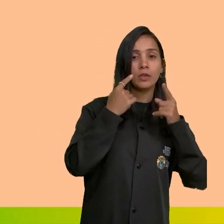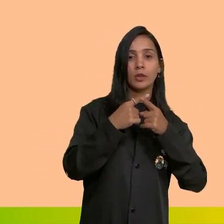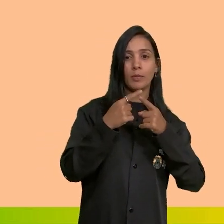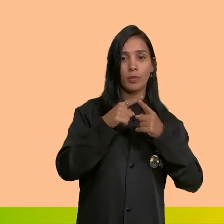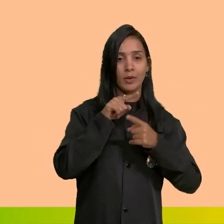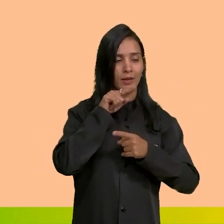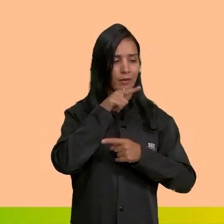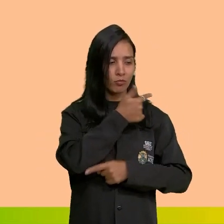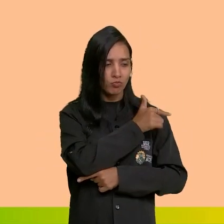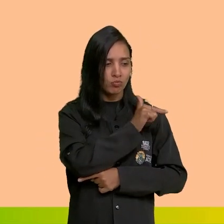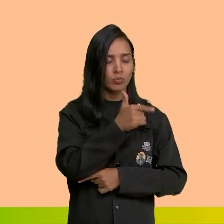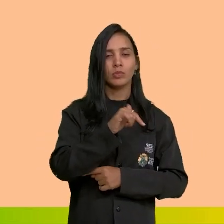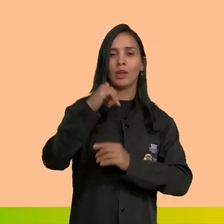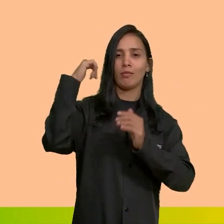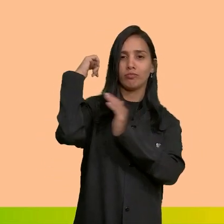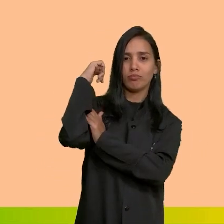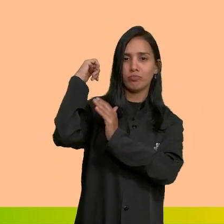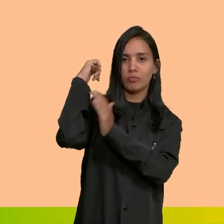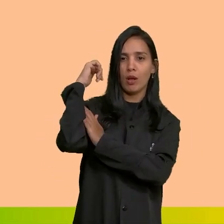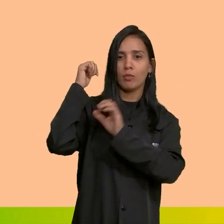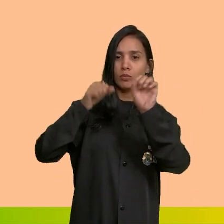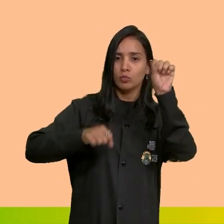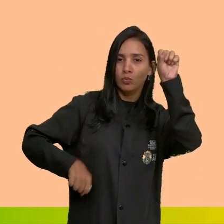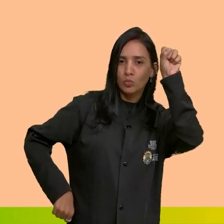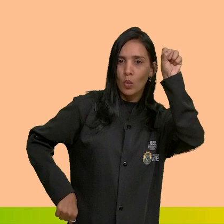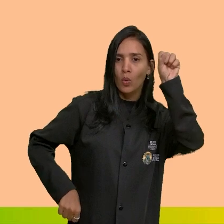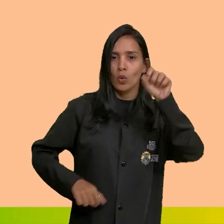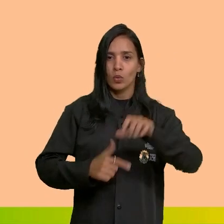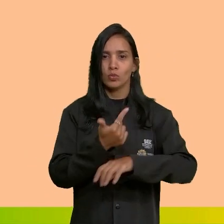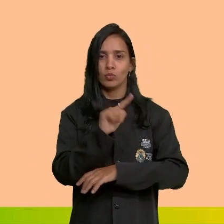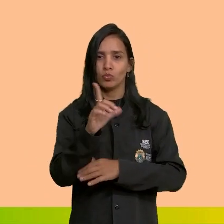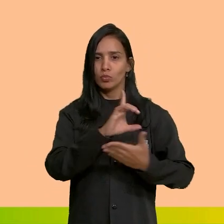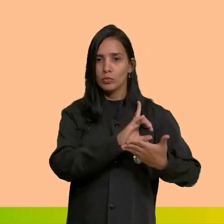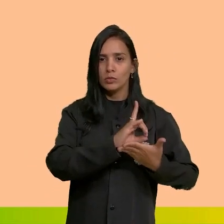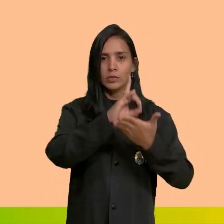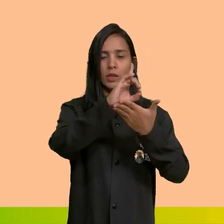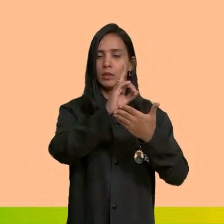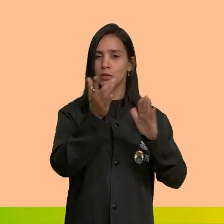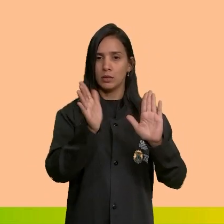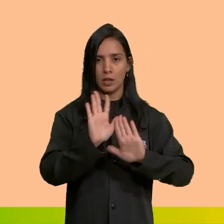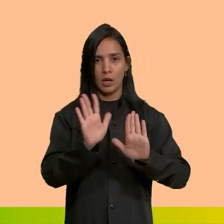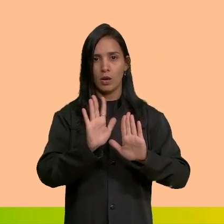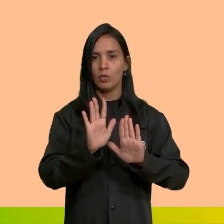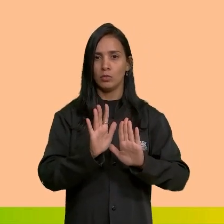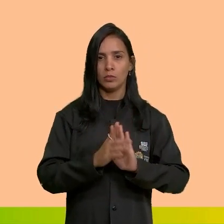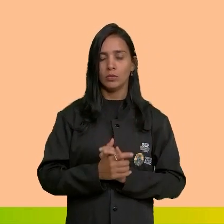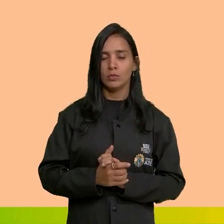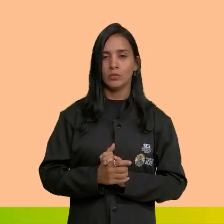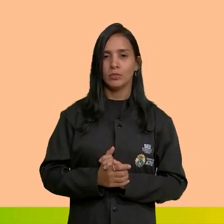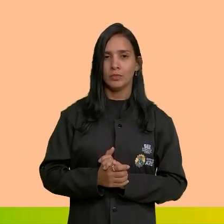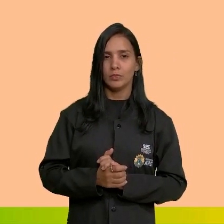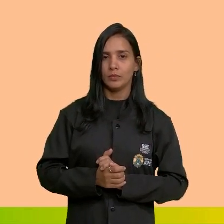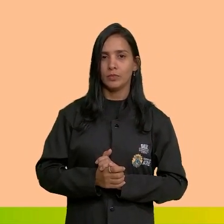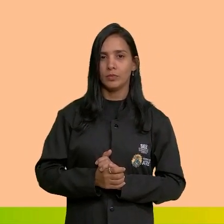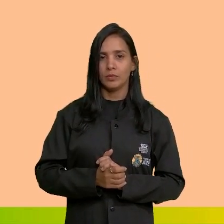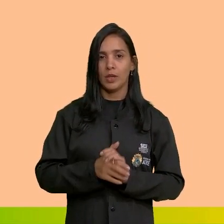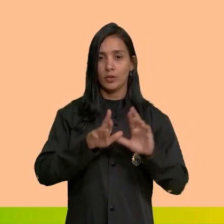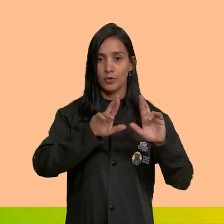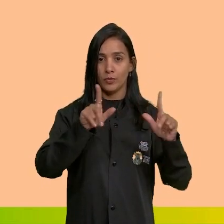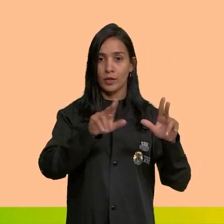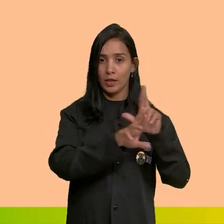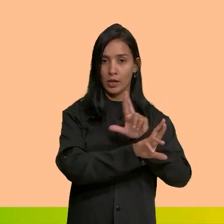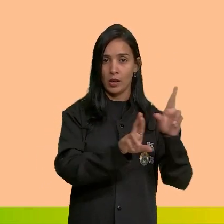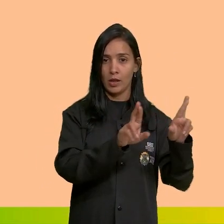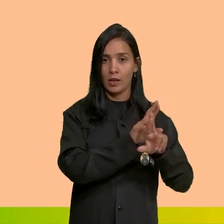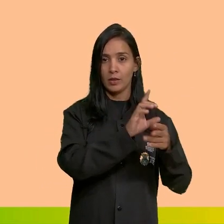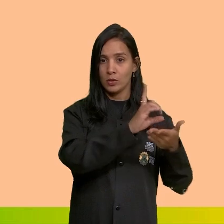de heróis, né, com essa questão dos deuses e semideuses e humanos. Então não tem essa relação, mas